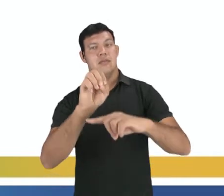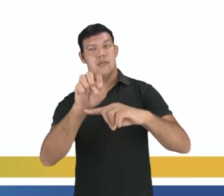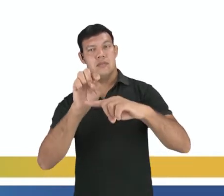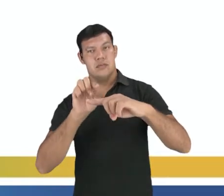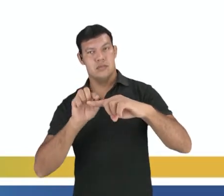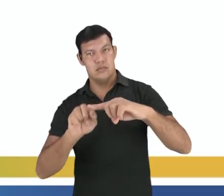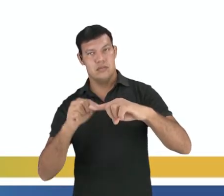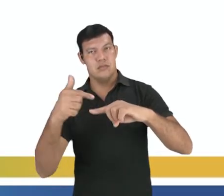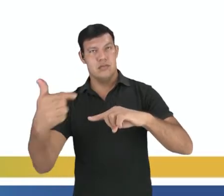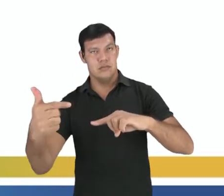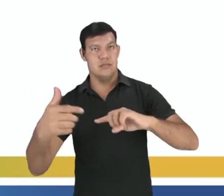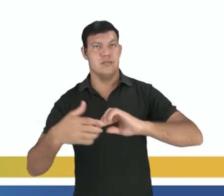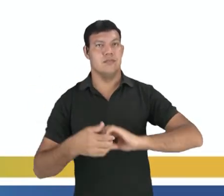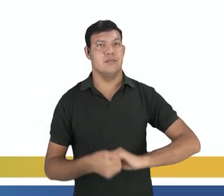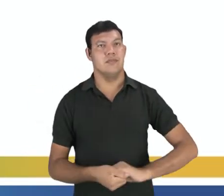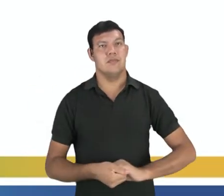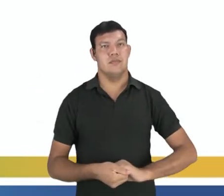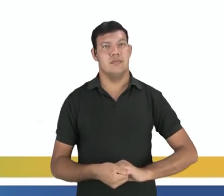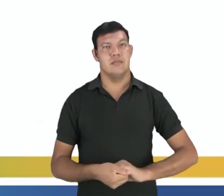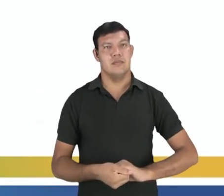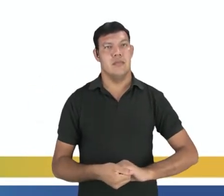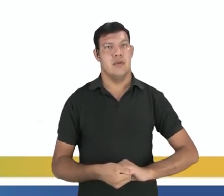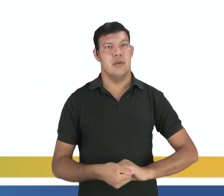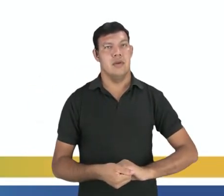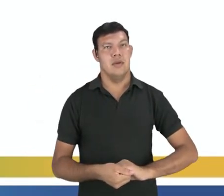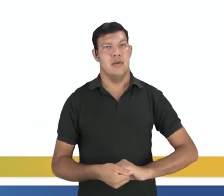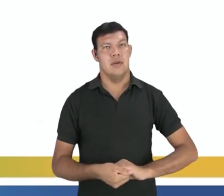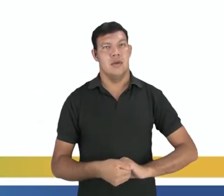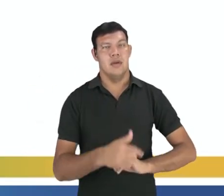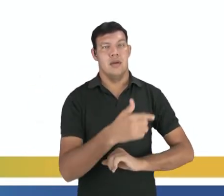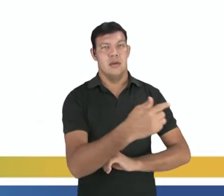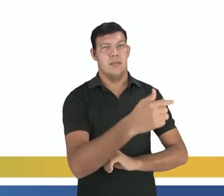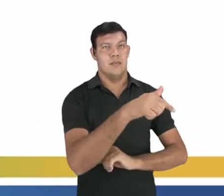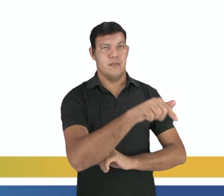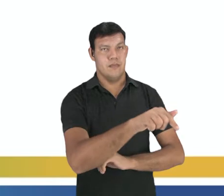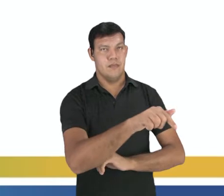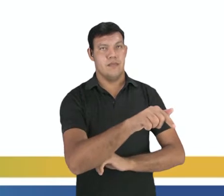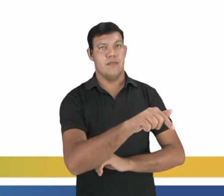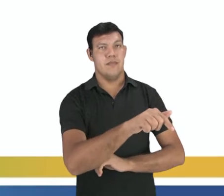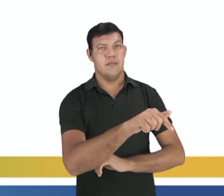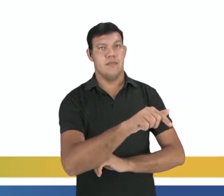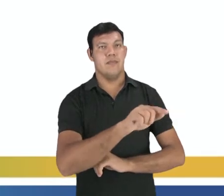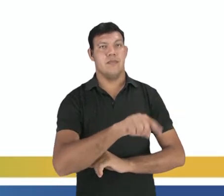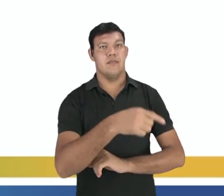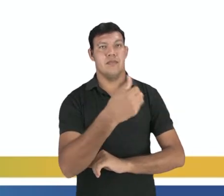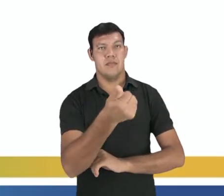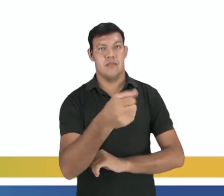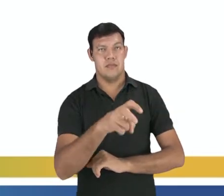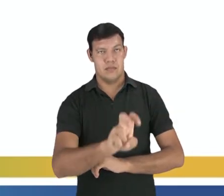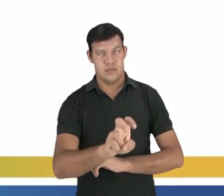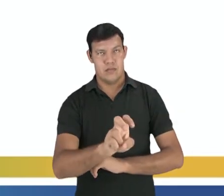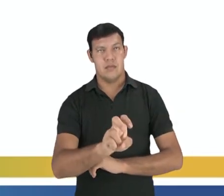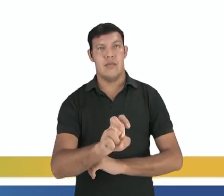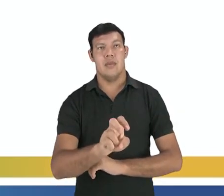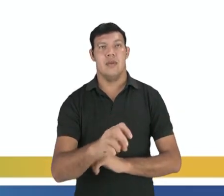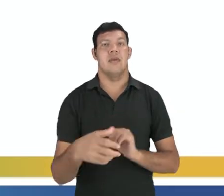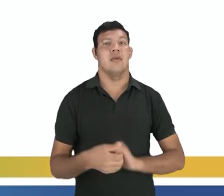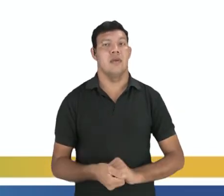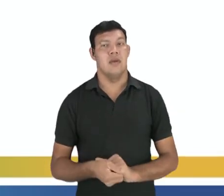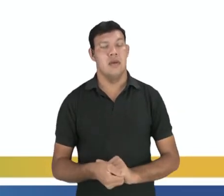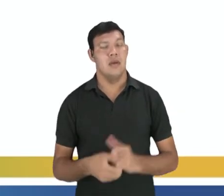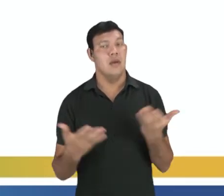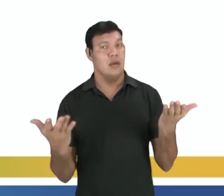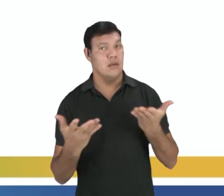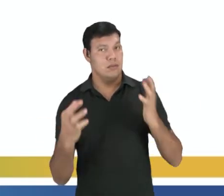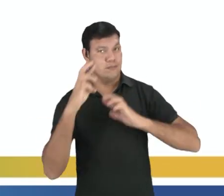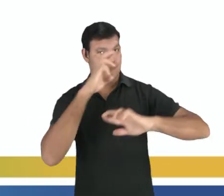30. Continuar dividindo por 2. 54 dividido por 2 dá 27. 30 dividido por 2 dá 15. Agora